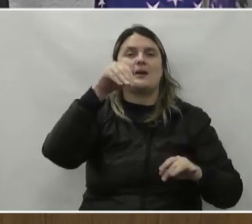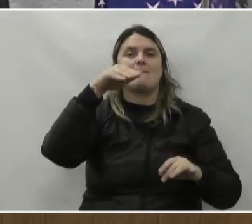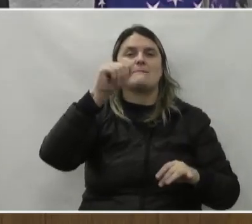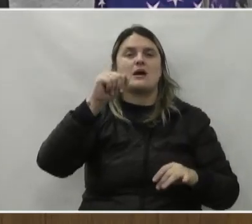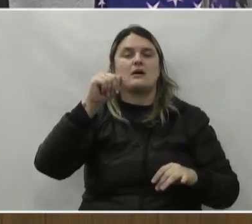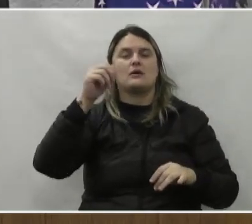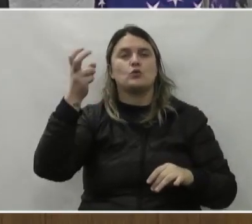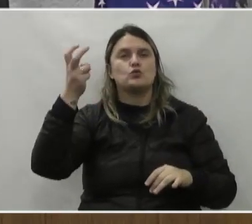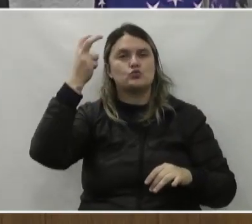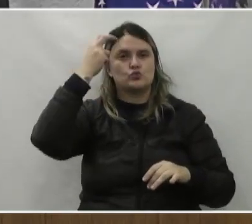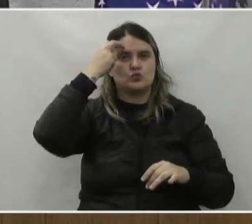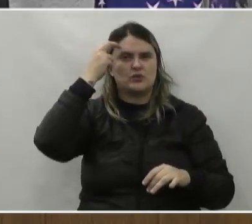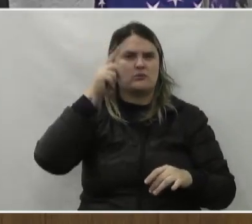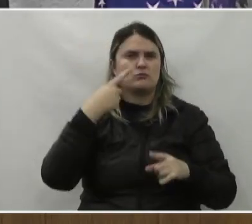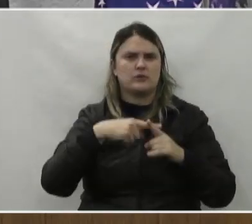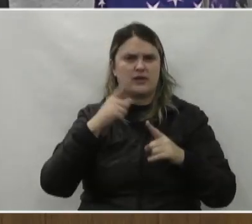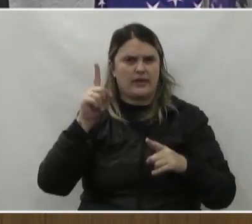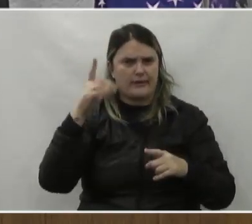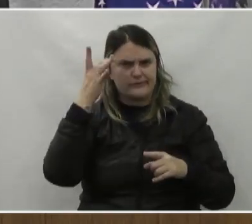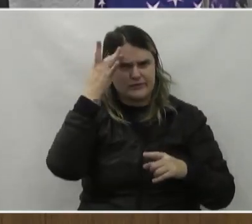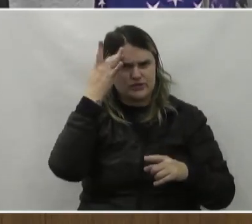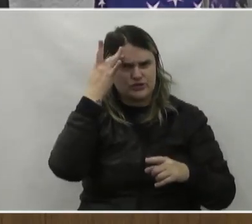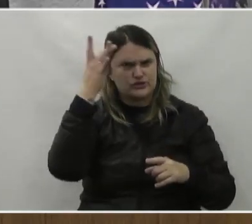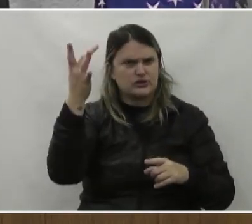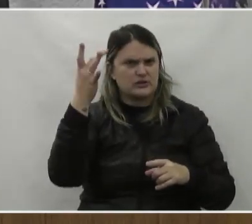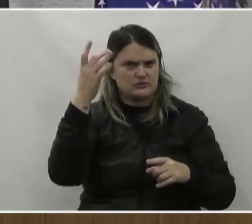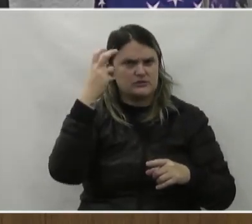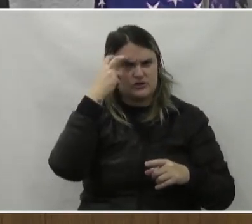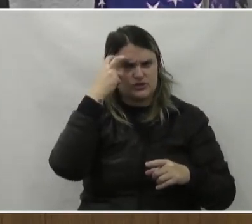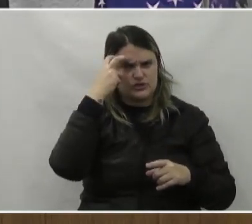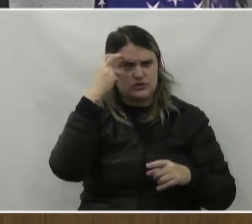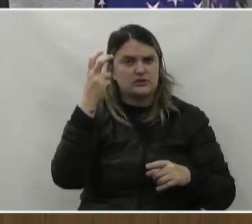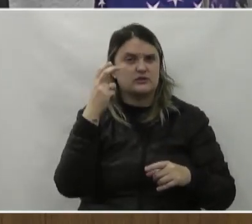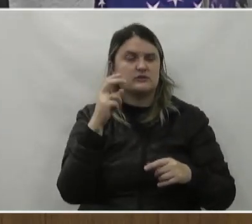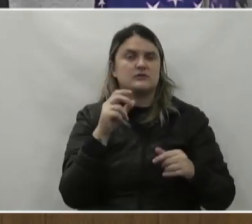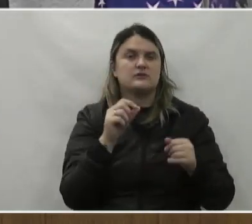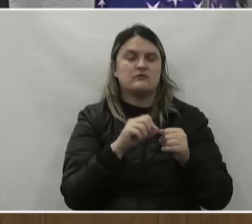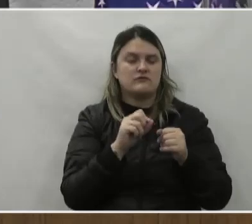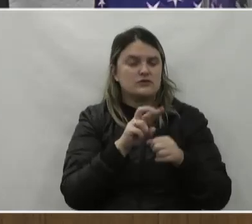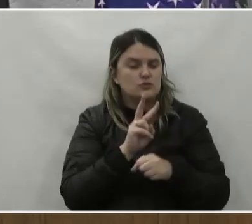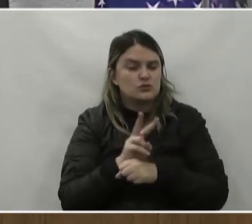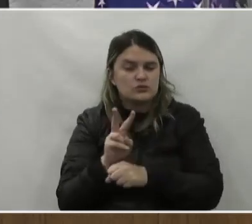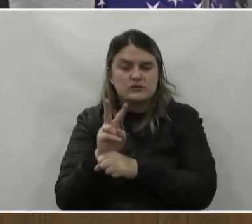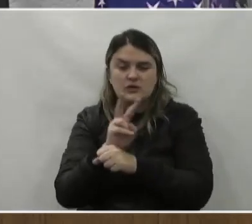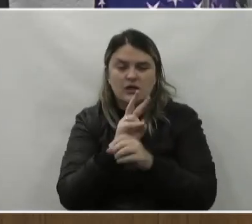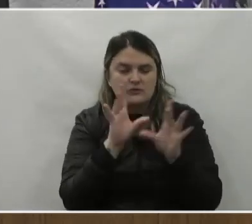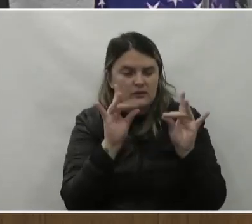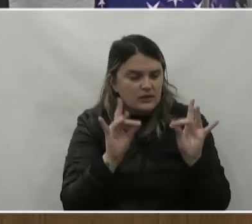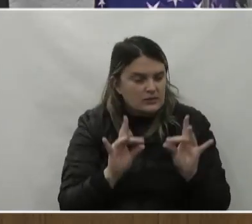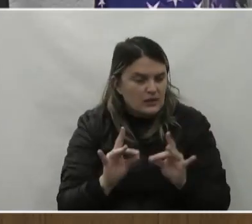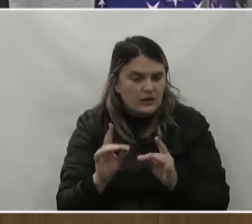dedicação à educação, a preservação da história local e a promoção da cultura regional.